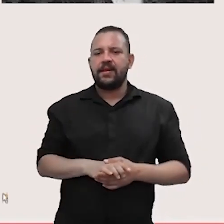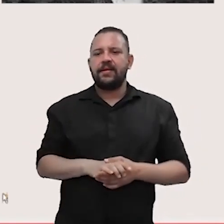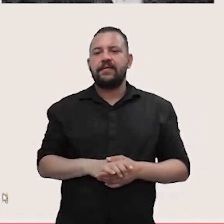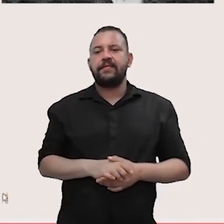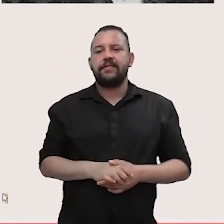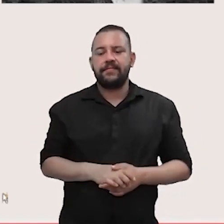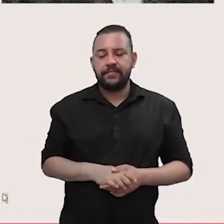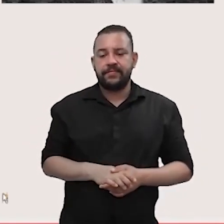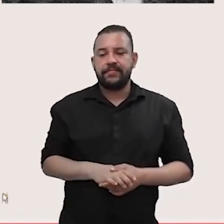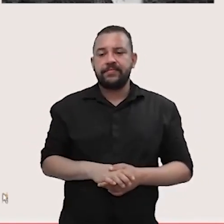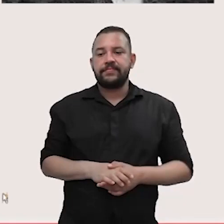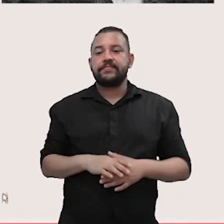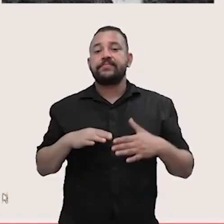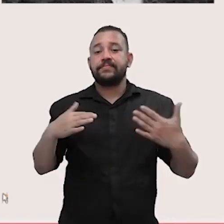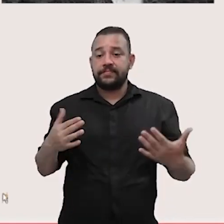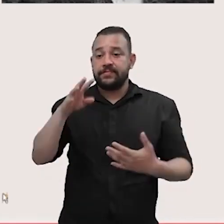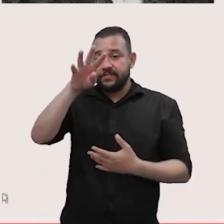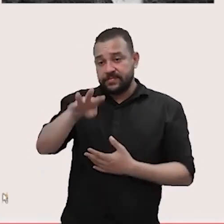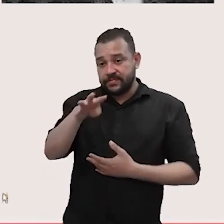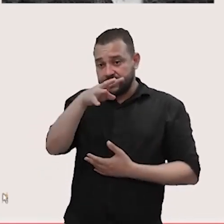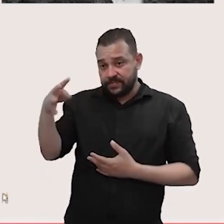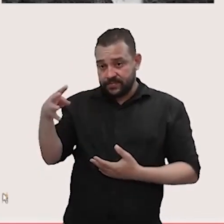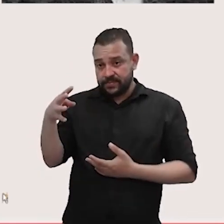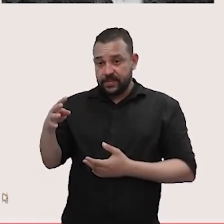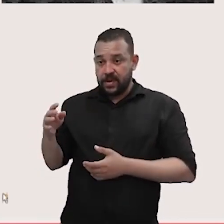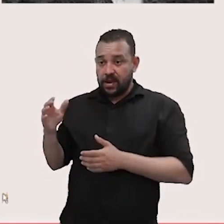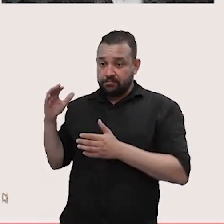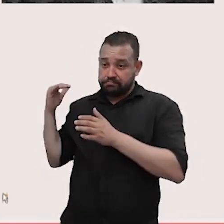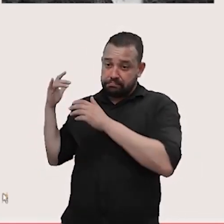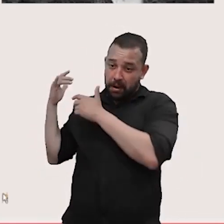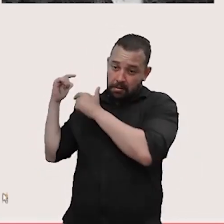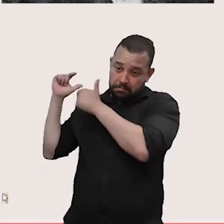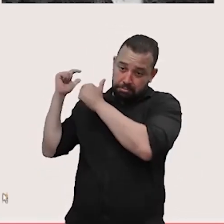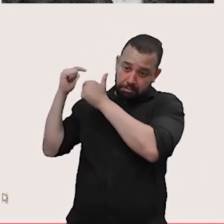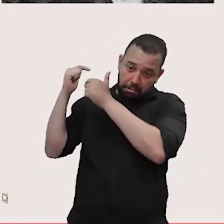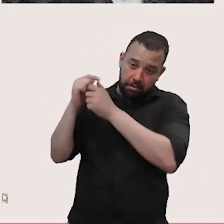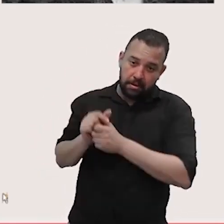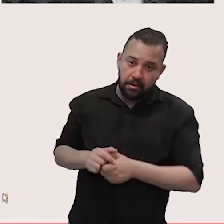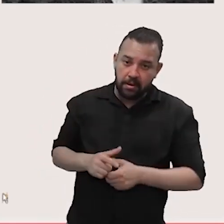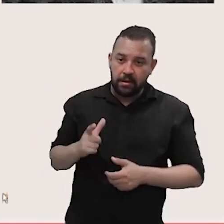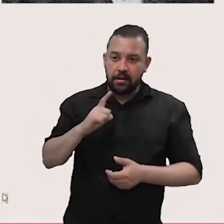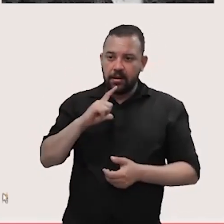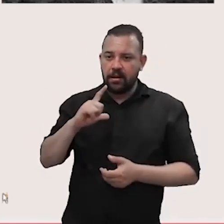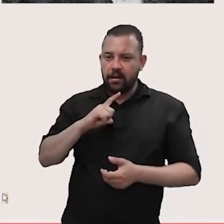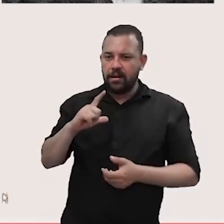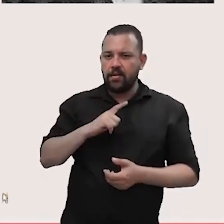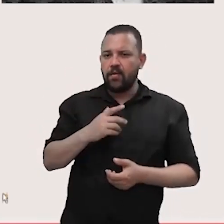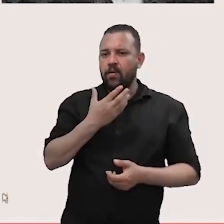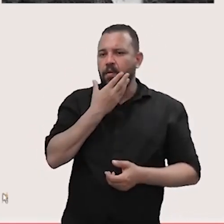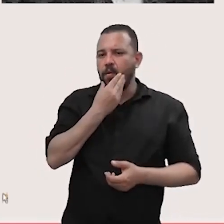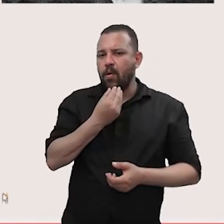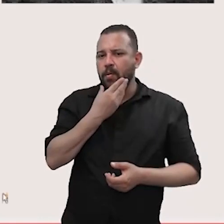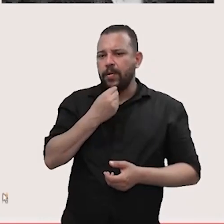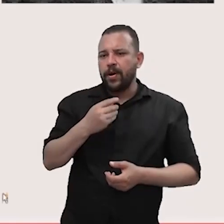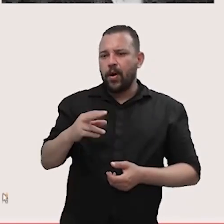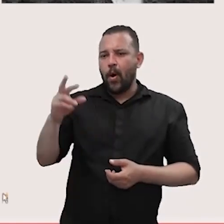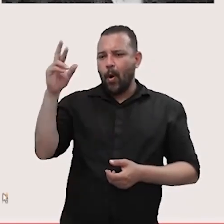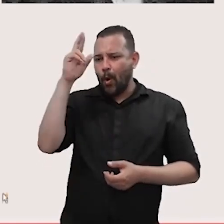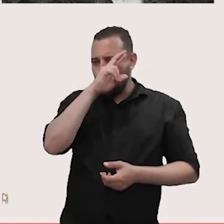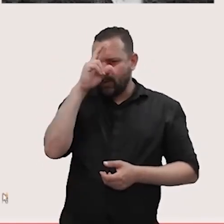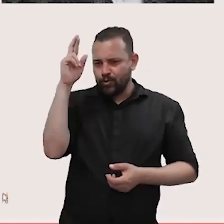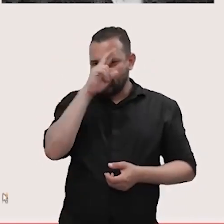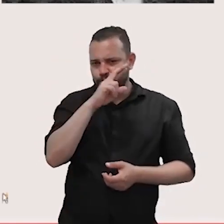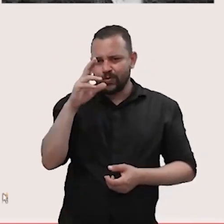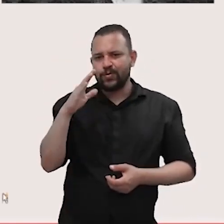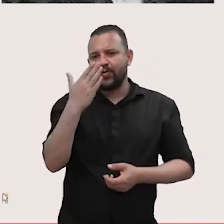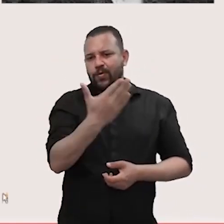que fala. A tabela periódica mais completa, pelo menos daquela época, foi elaborada pelo químico russo Dmitry Mendeleev,